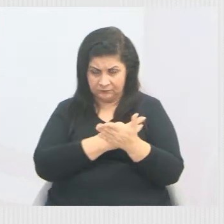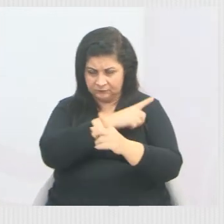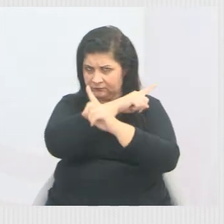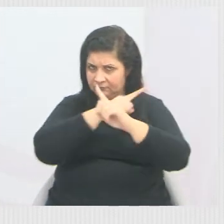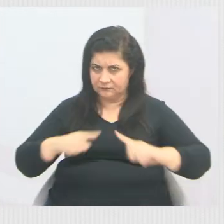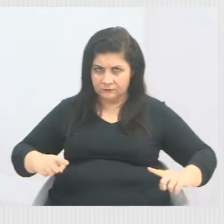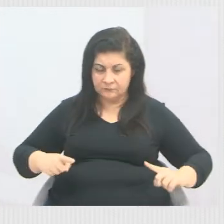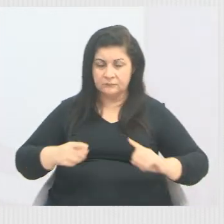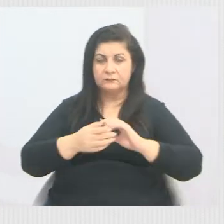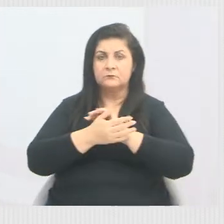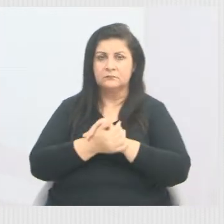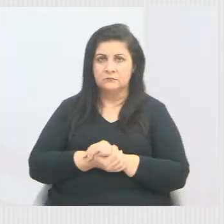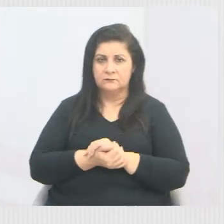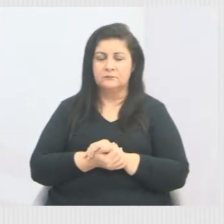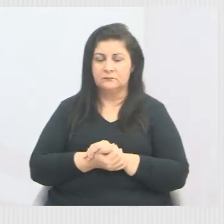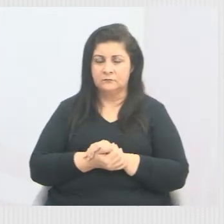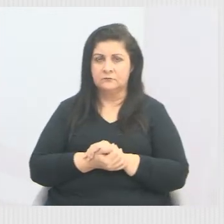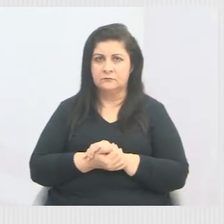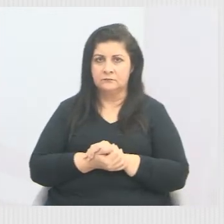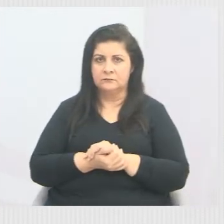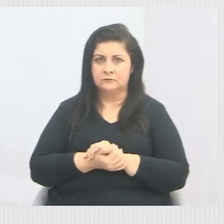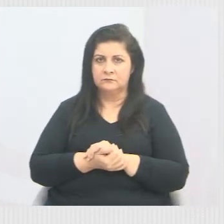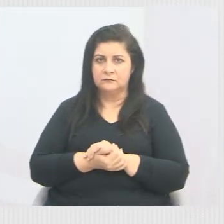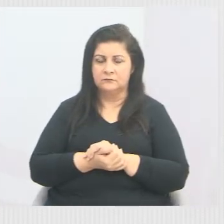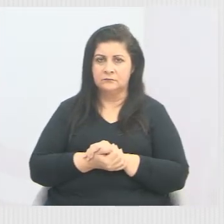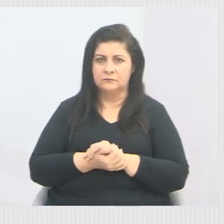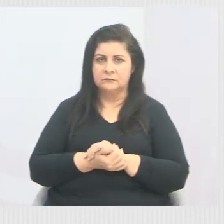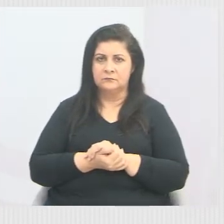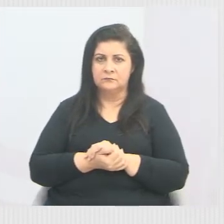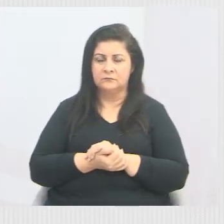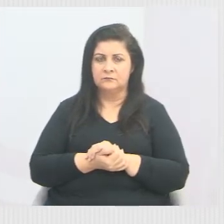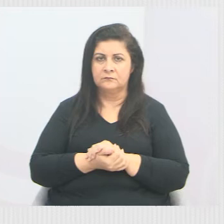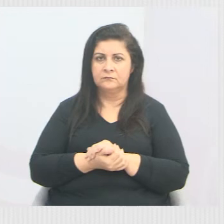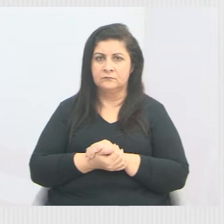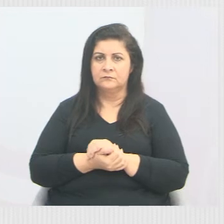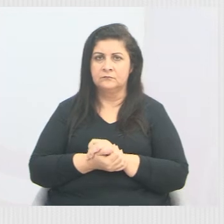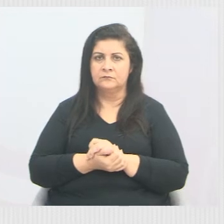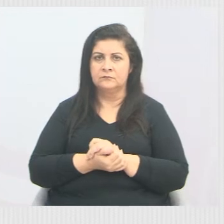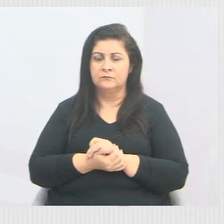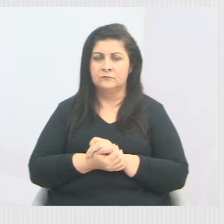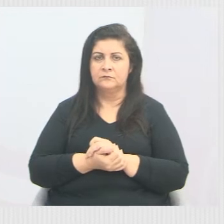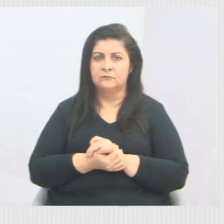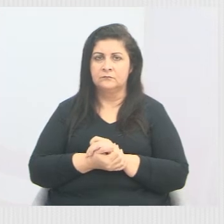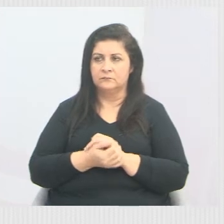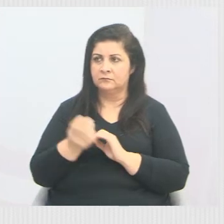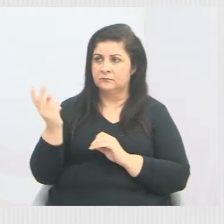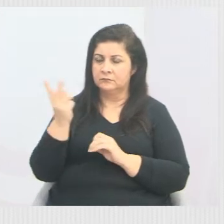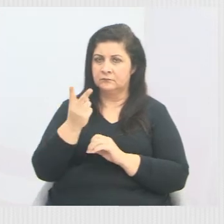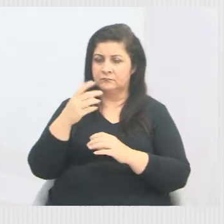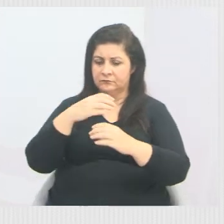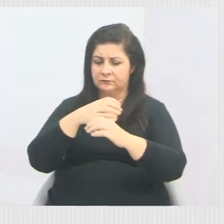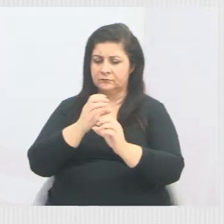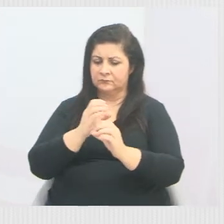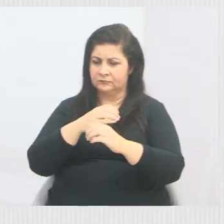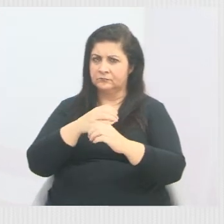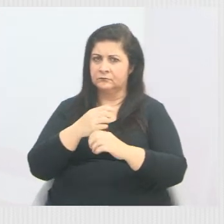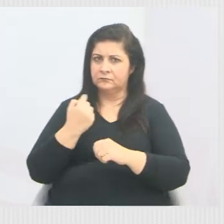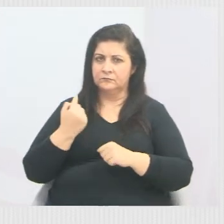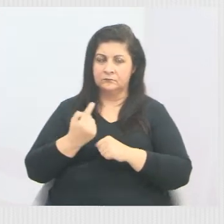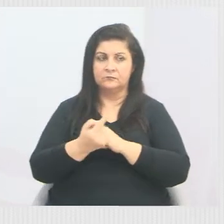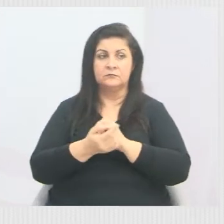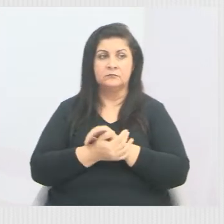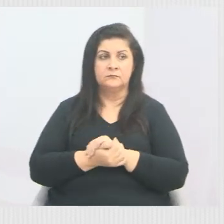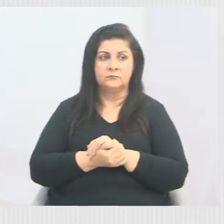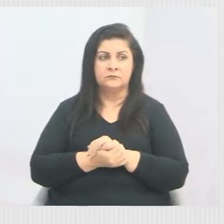geral e a controladoria orçamentária, até hoje aqui presente o Turci, né, da controladoria, né, e o Edivan, da nossa controladoria orçamentária. Eles